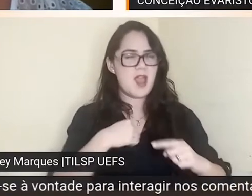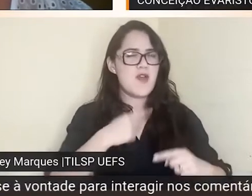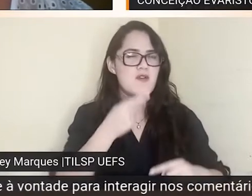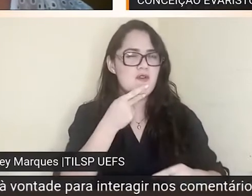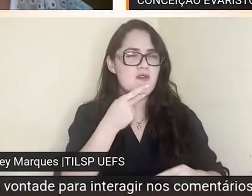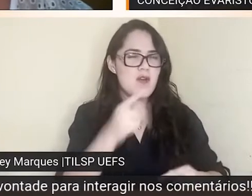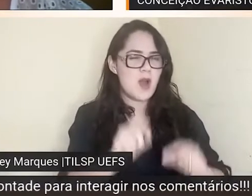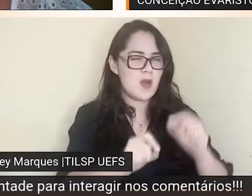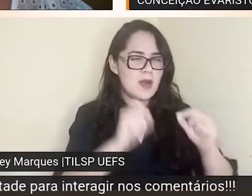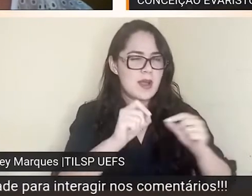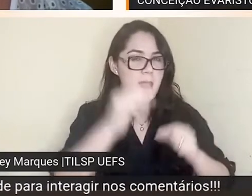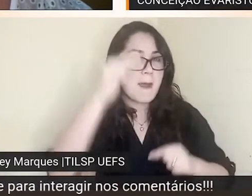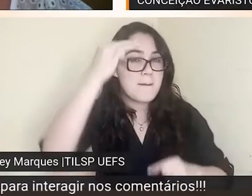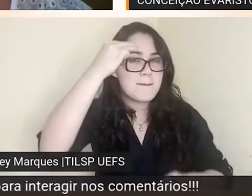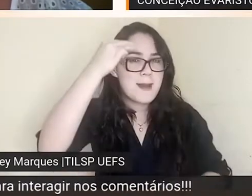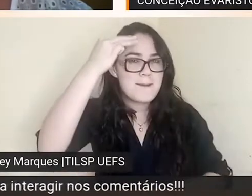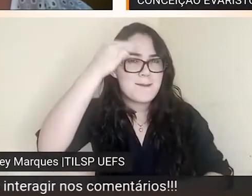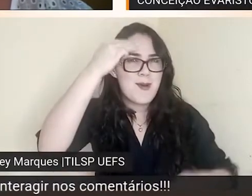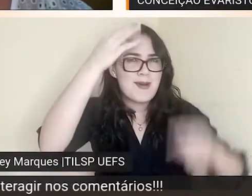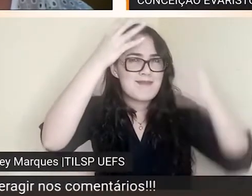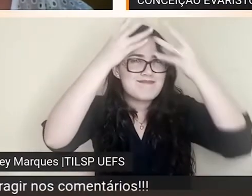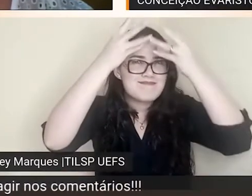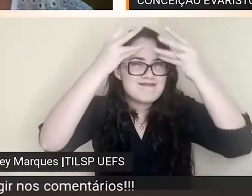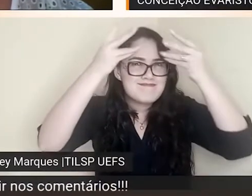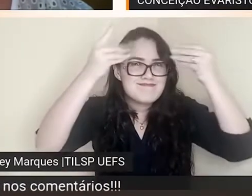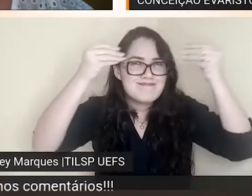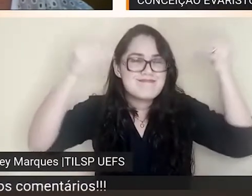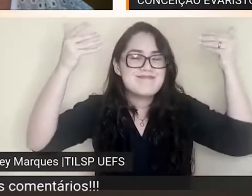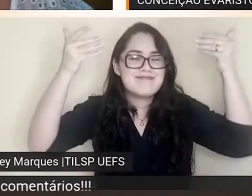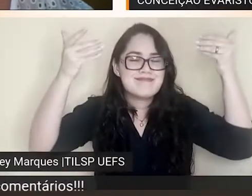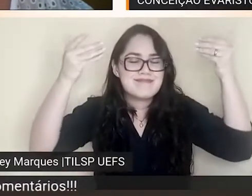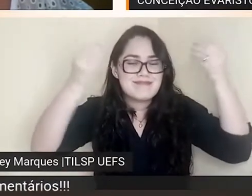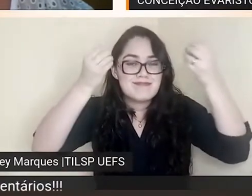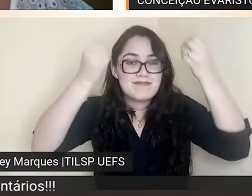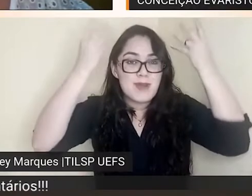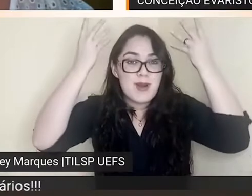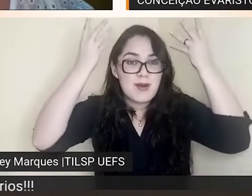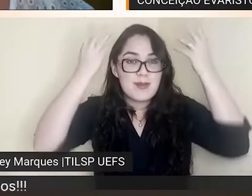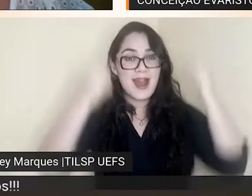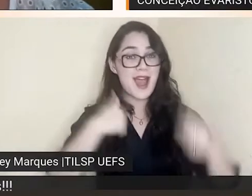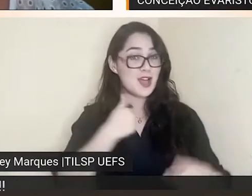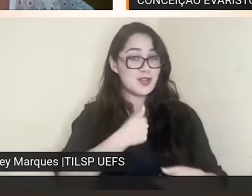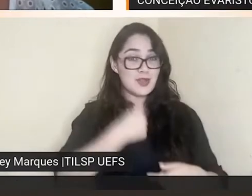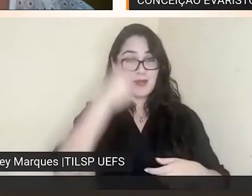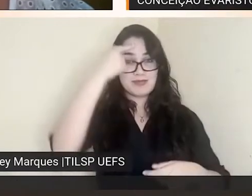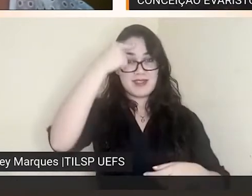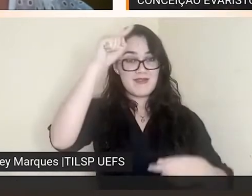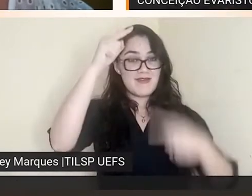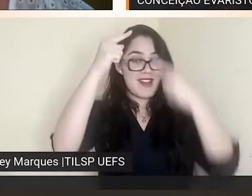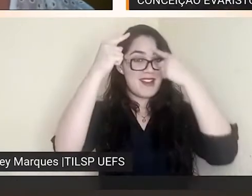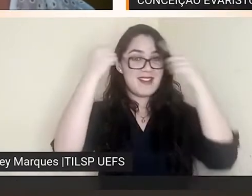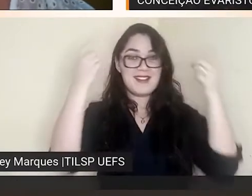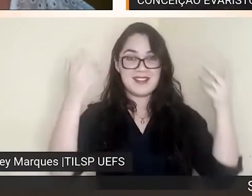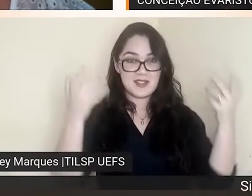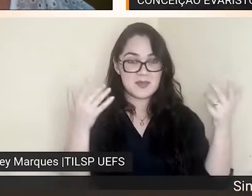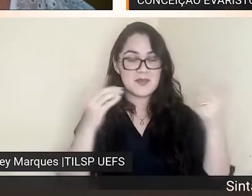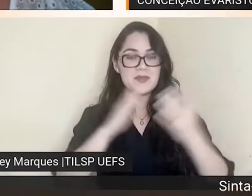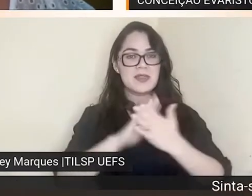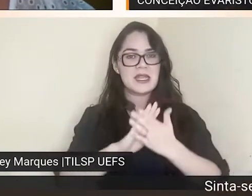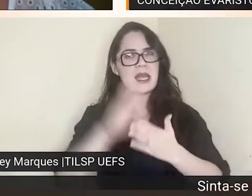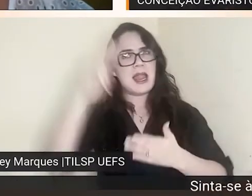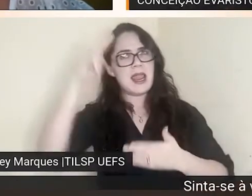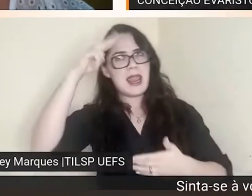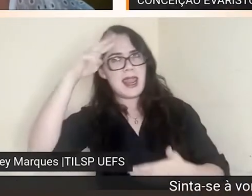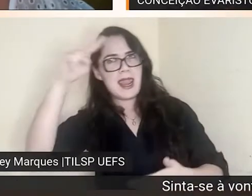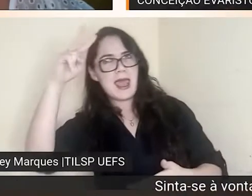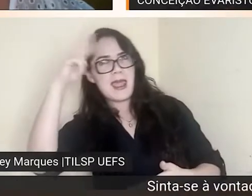inventa. E é nesse espaço intervalar, né, da lembrança e do